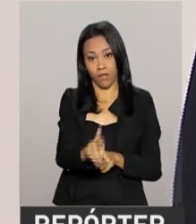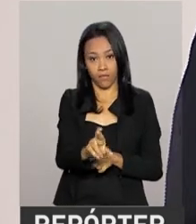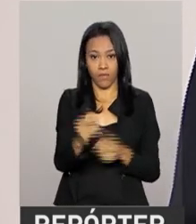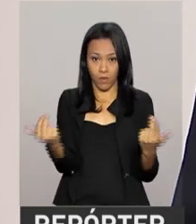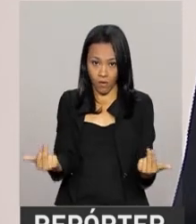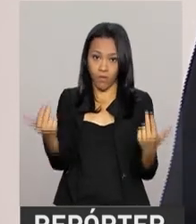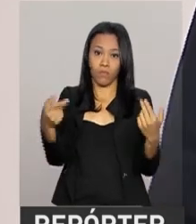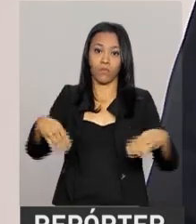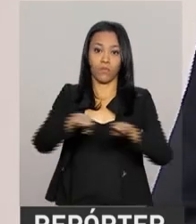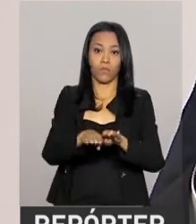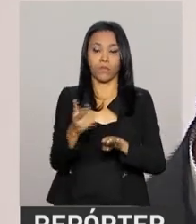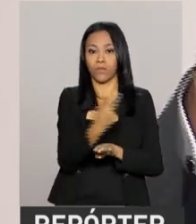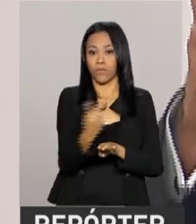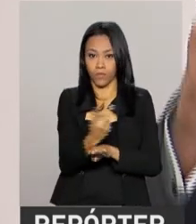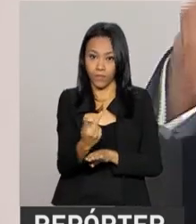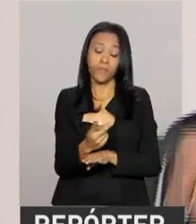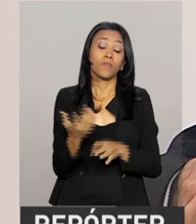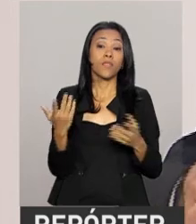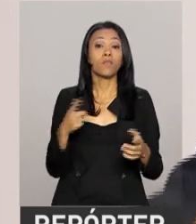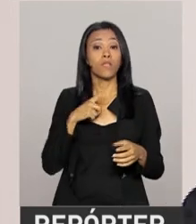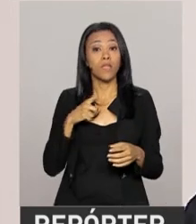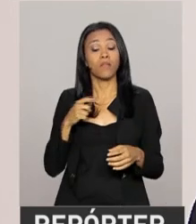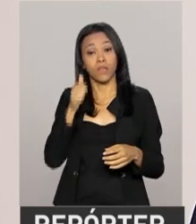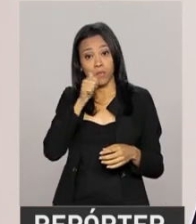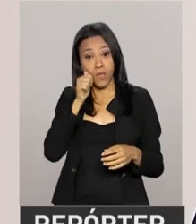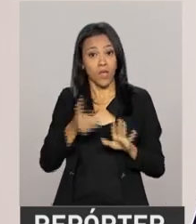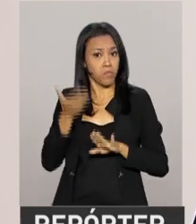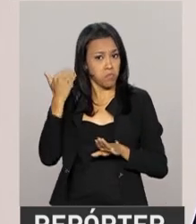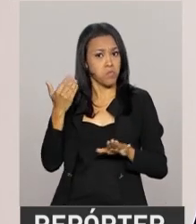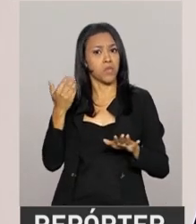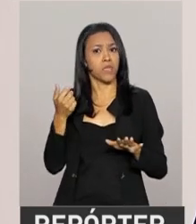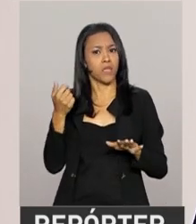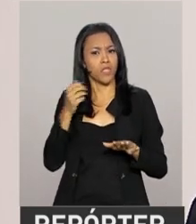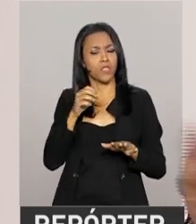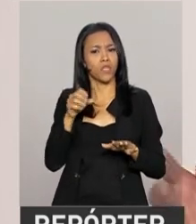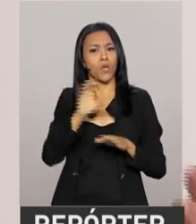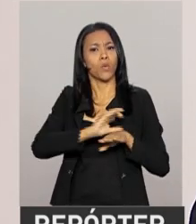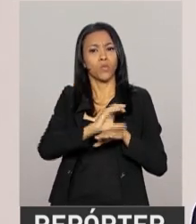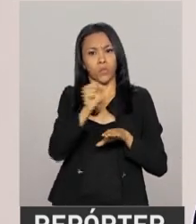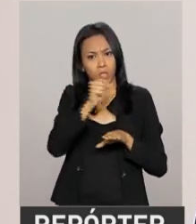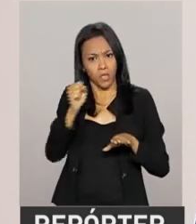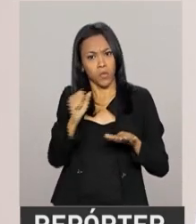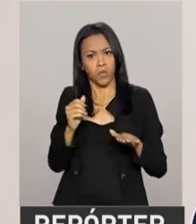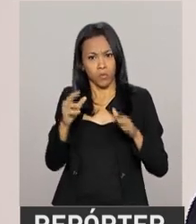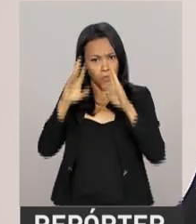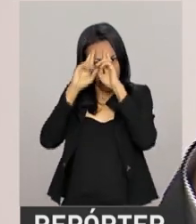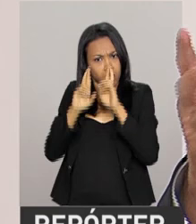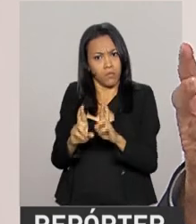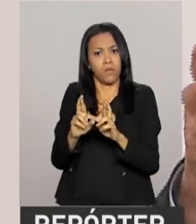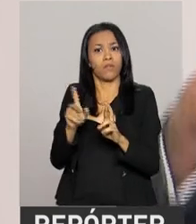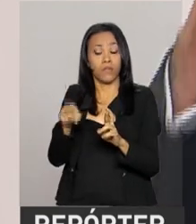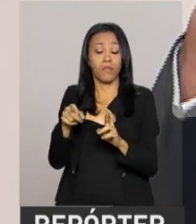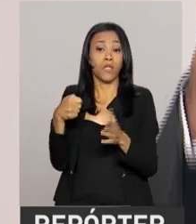ascensão digamos jurídica da mulher naquele momento da constituição de 88 e corremos uma luta que vem de